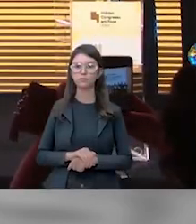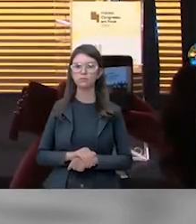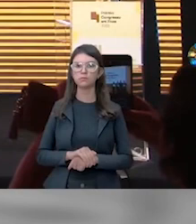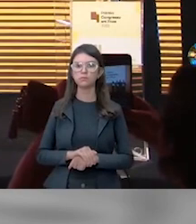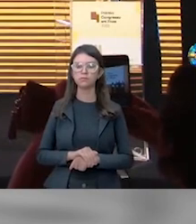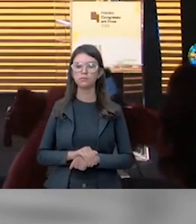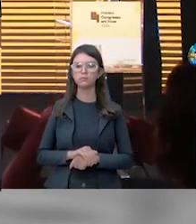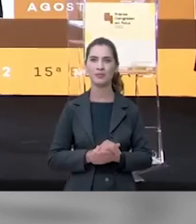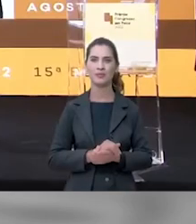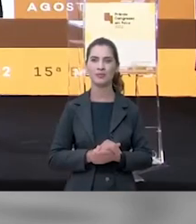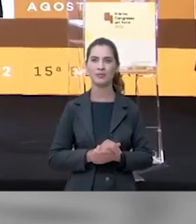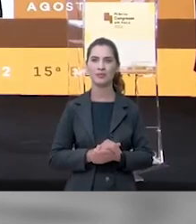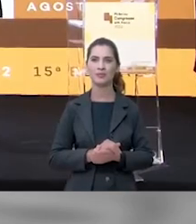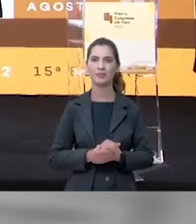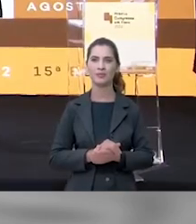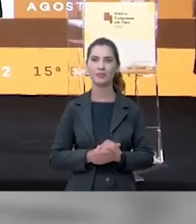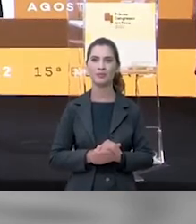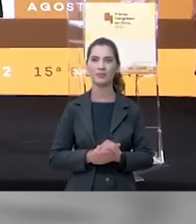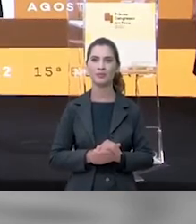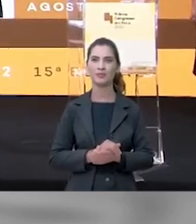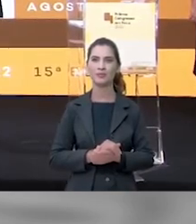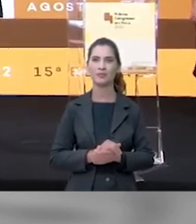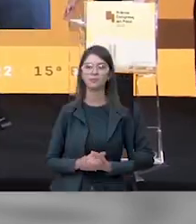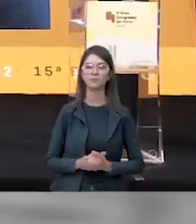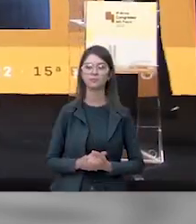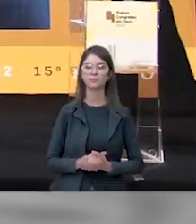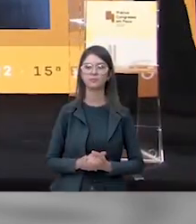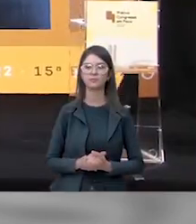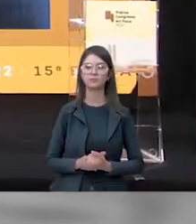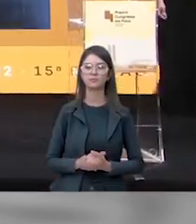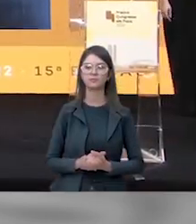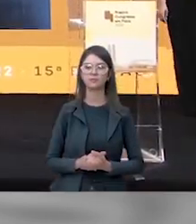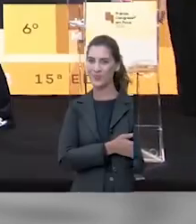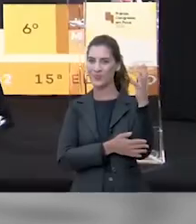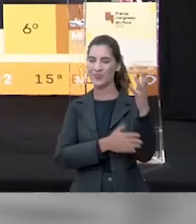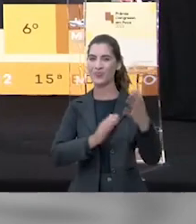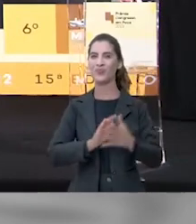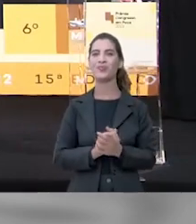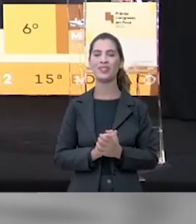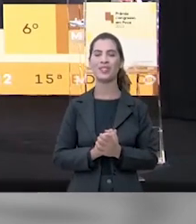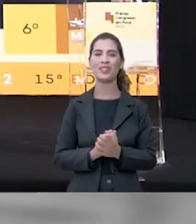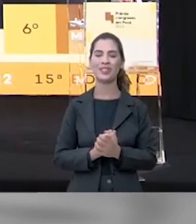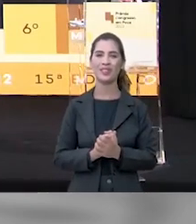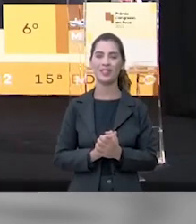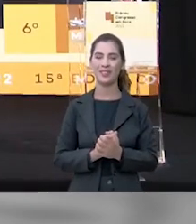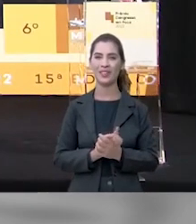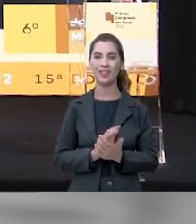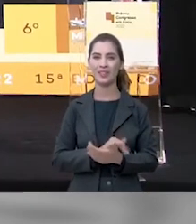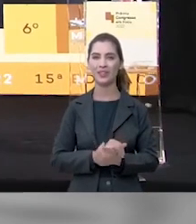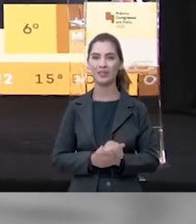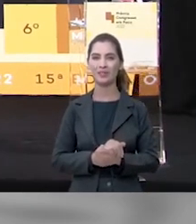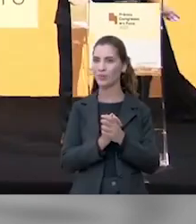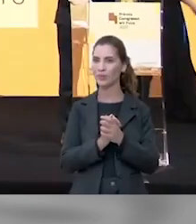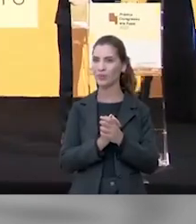que cobrem o Congresso e por um júri especializado. A disputa na internet recebeu mais de 2,5 milhões de